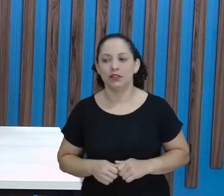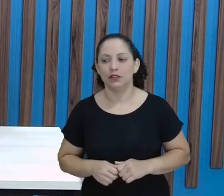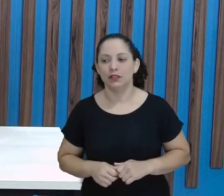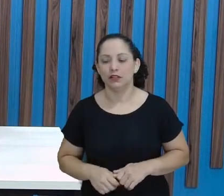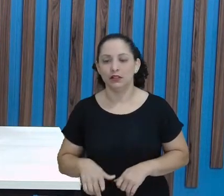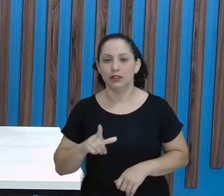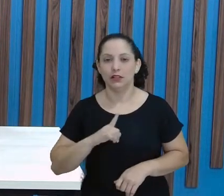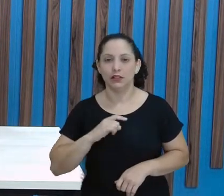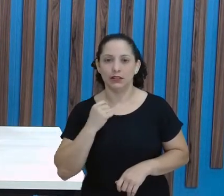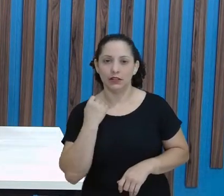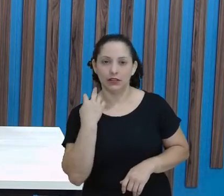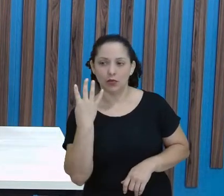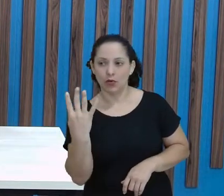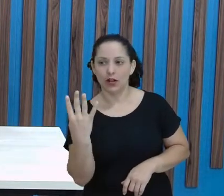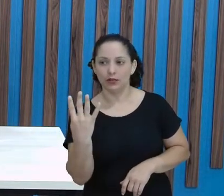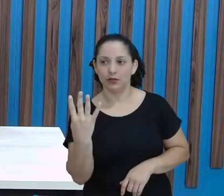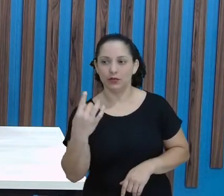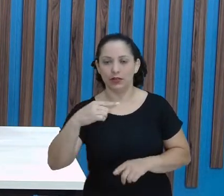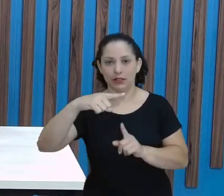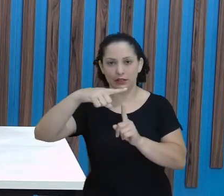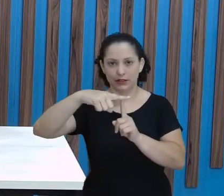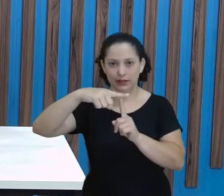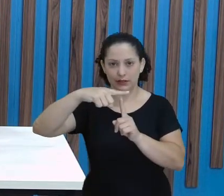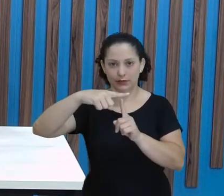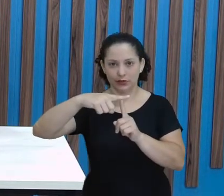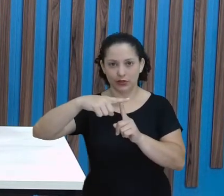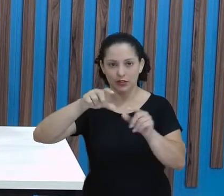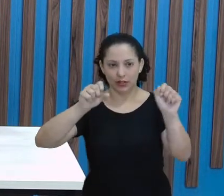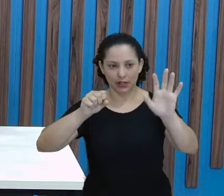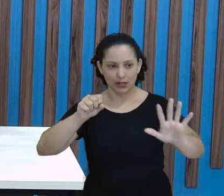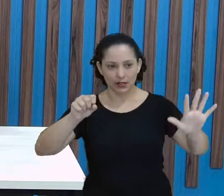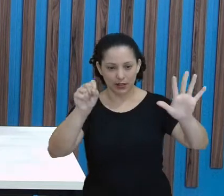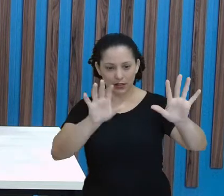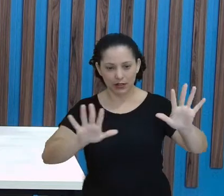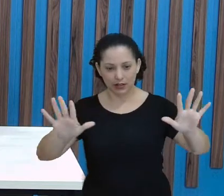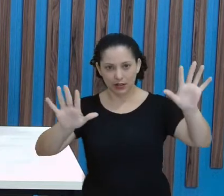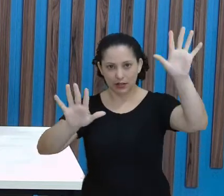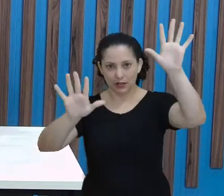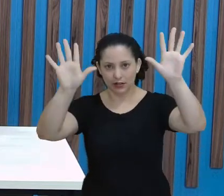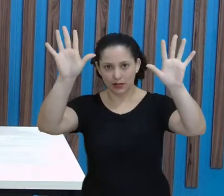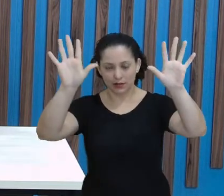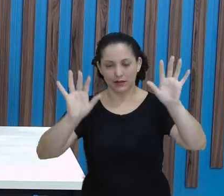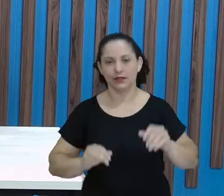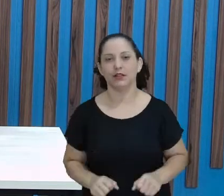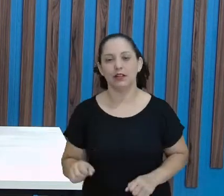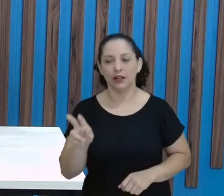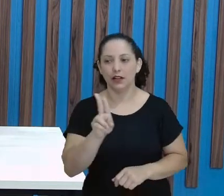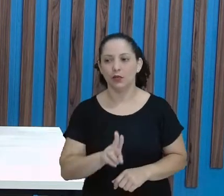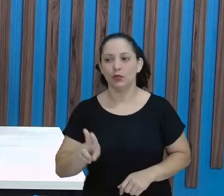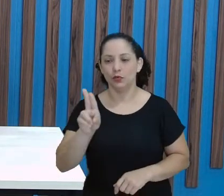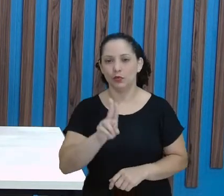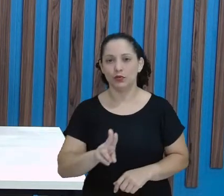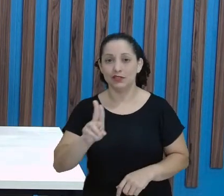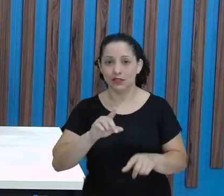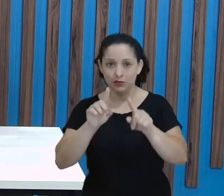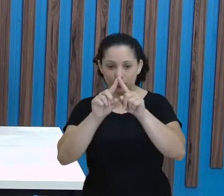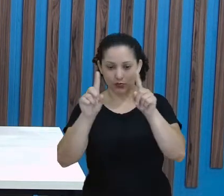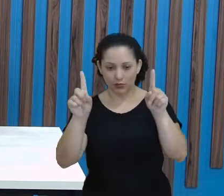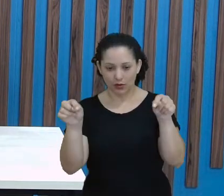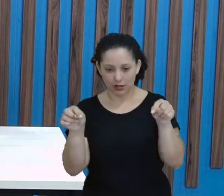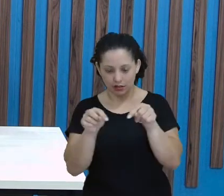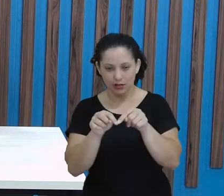tenho 4 unidades de medida de área, porque eu estou utilizando como unidade de medida o